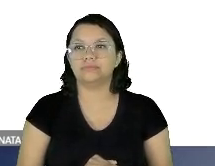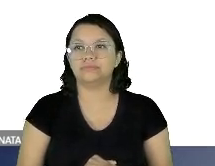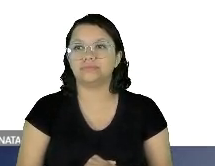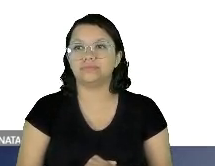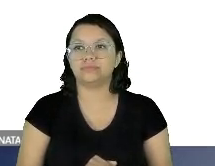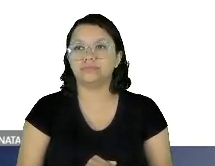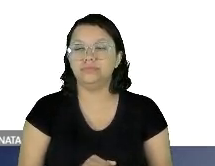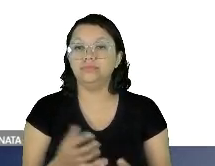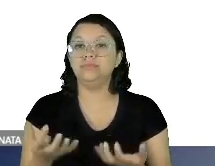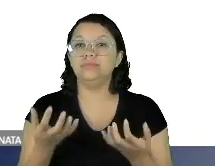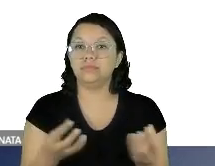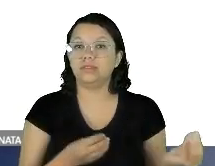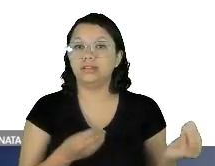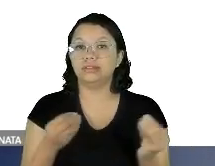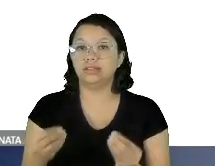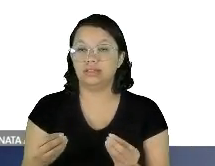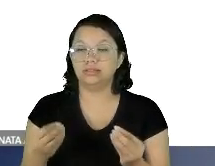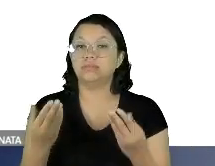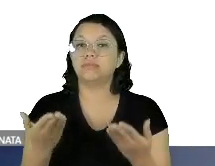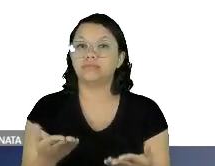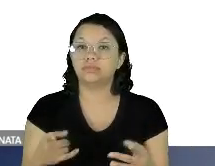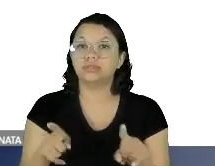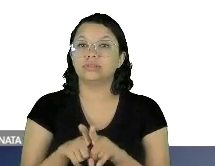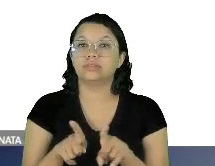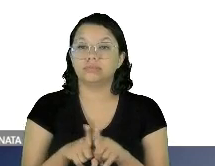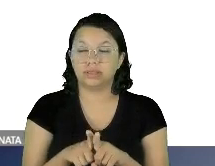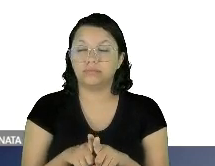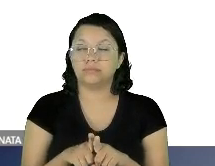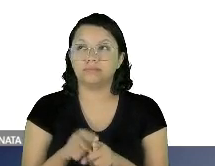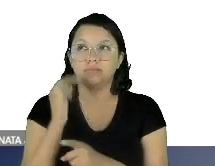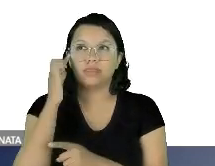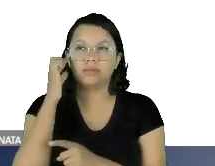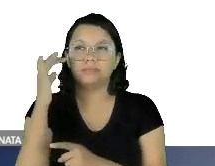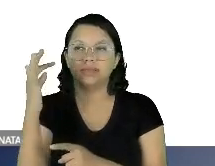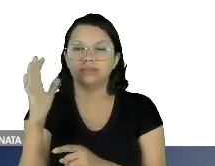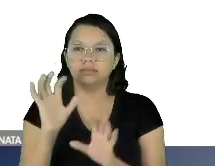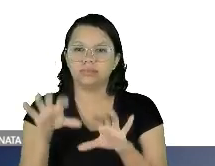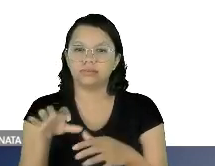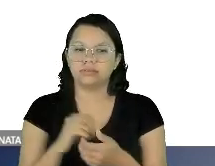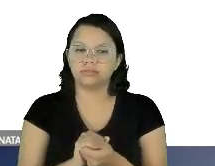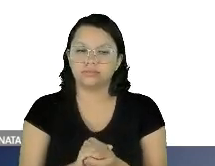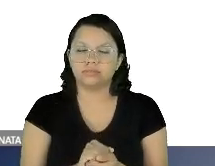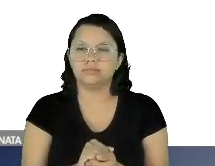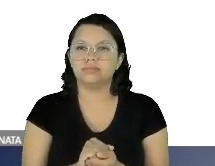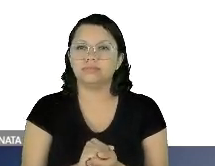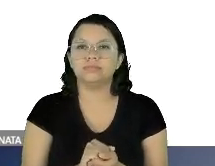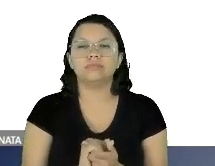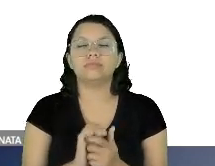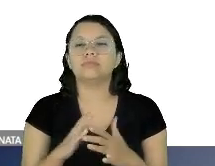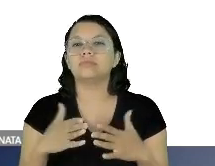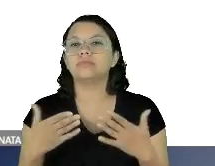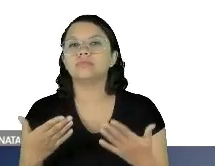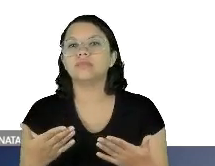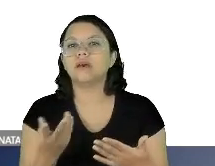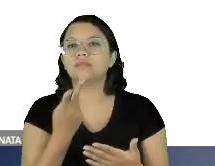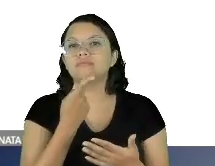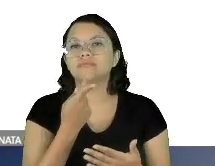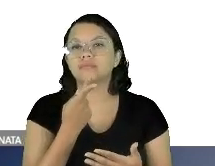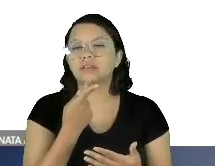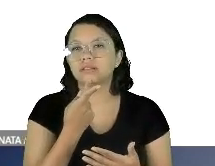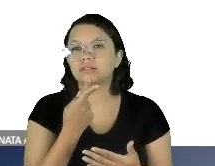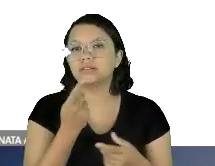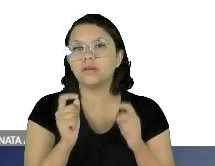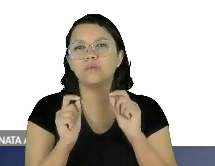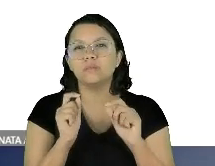Eu queria trazer para vocês também o seguinte pensamento, né? Quando se fala do crime